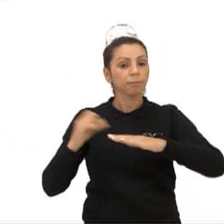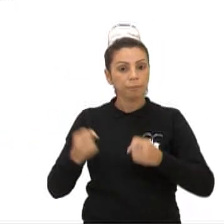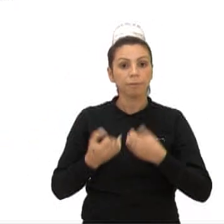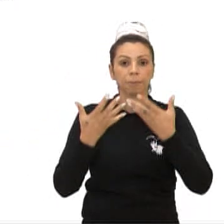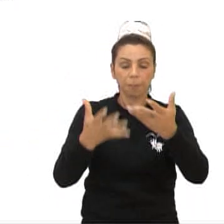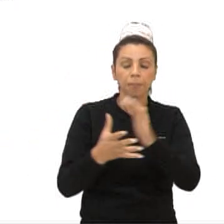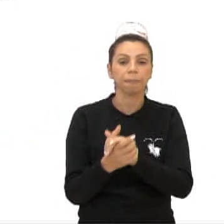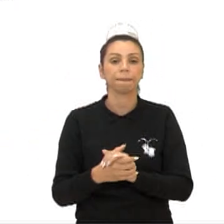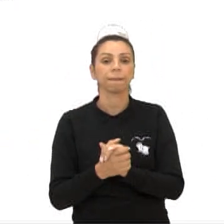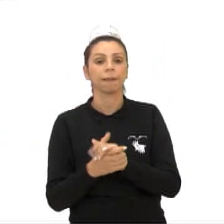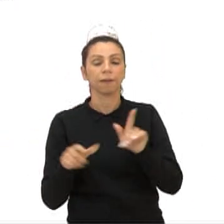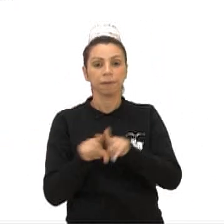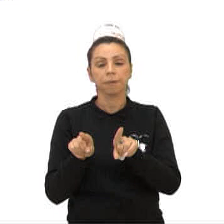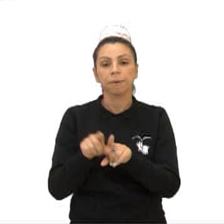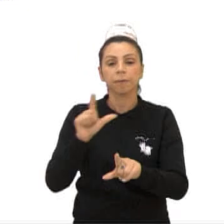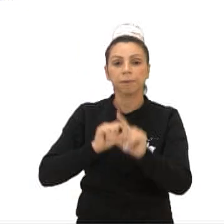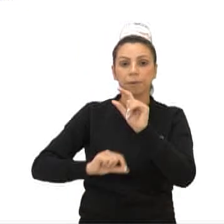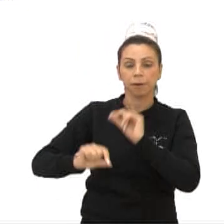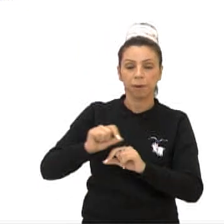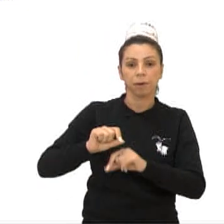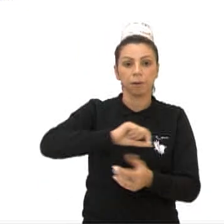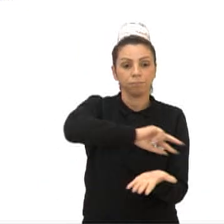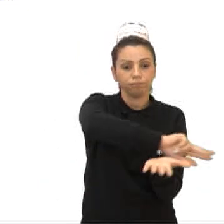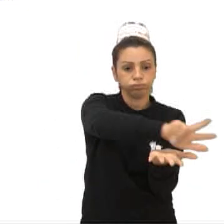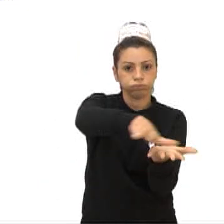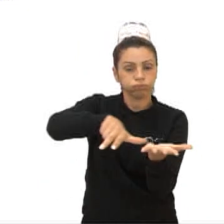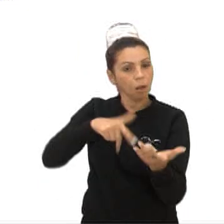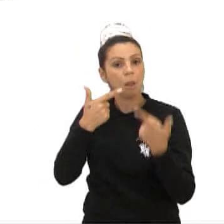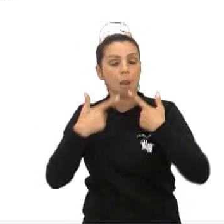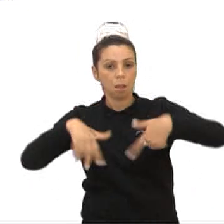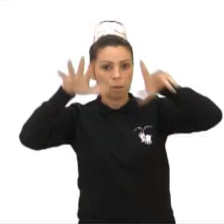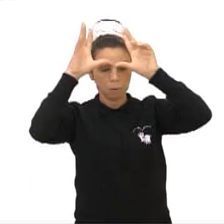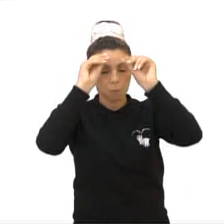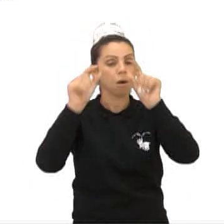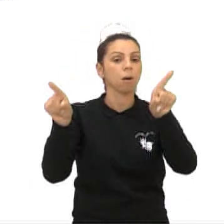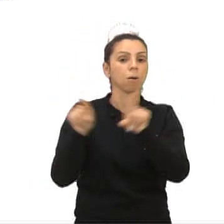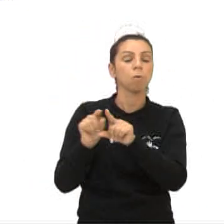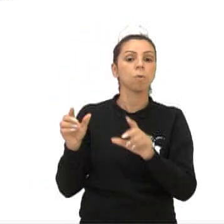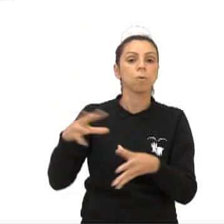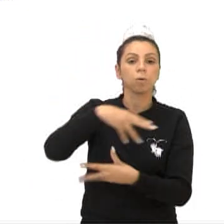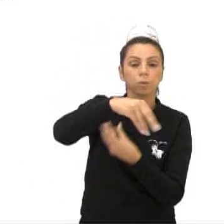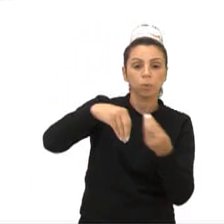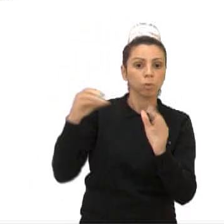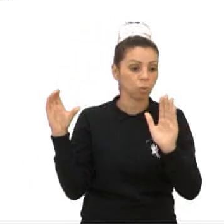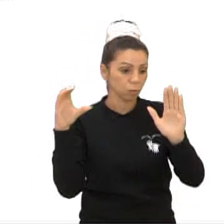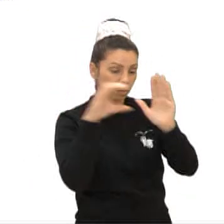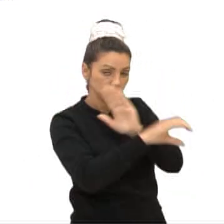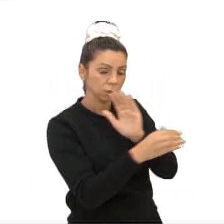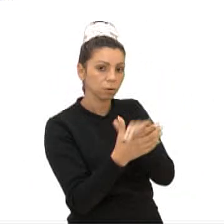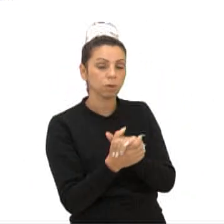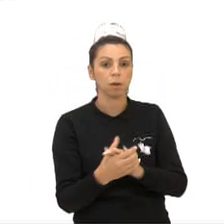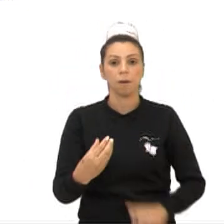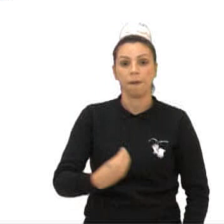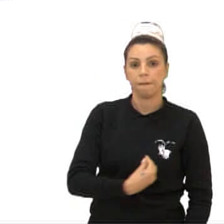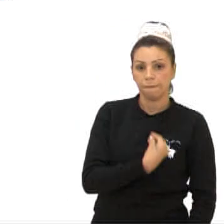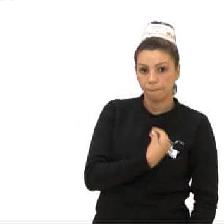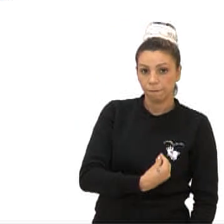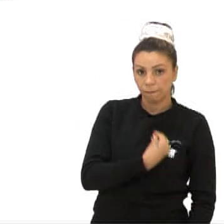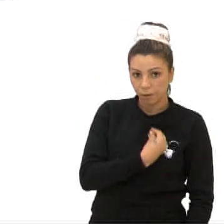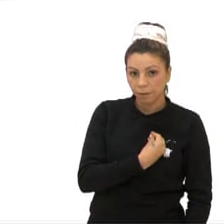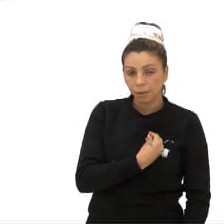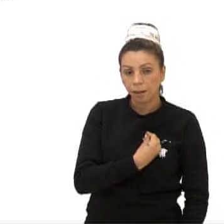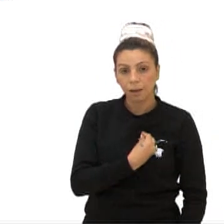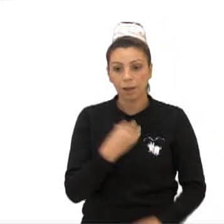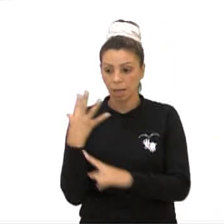crítica social-artística caracterizada pela pluralidade de linguagens, usada conjuntamente em prol do conceito, vida e arte juntos. E nós vimos